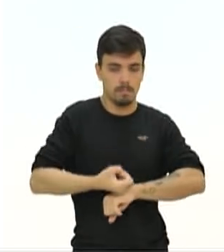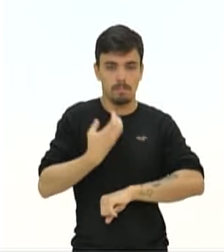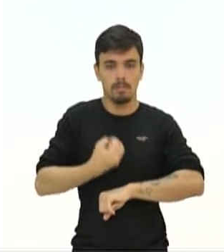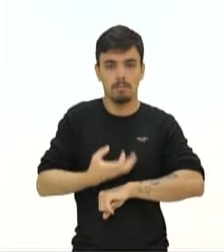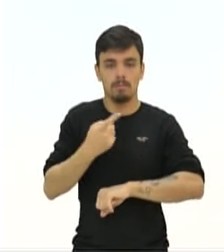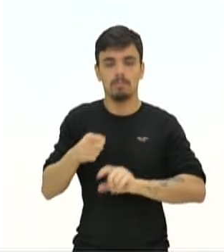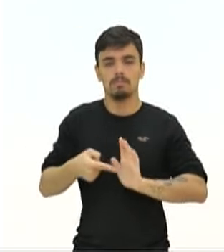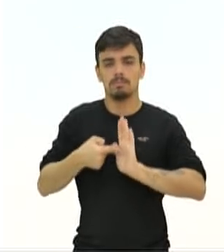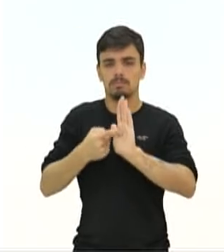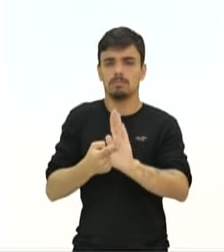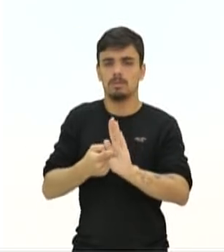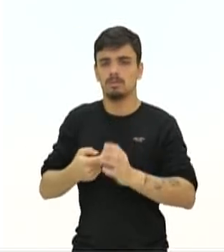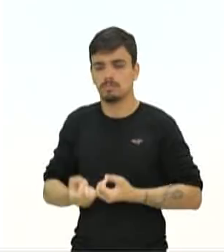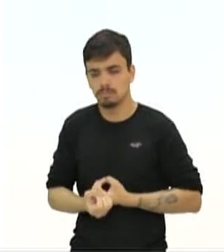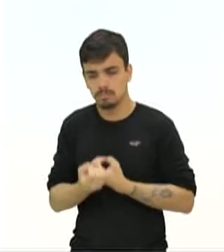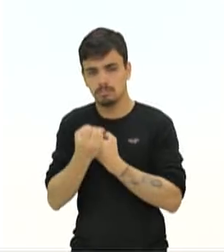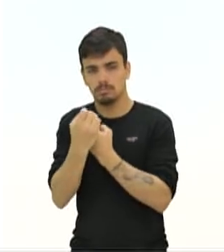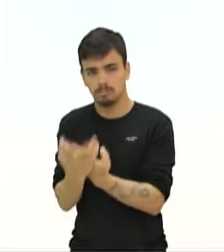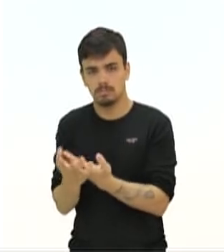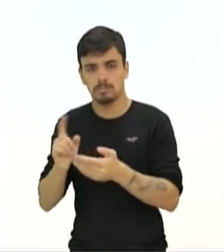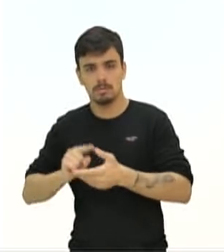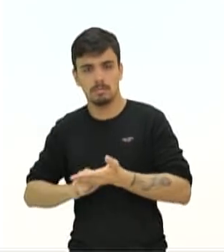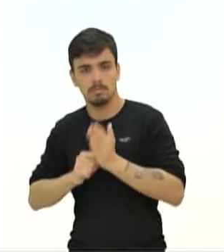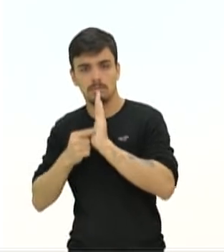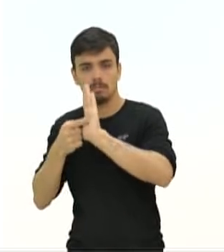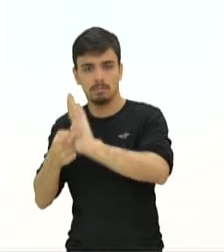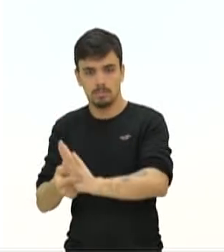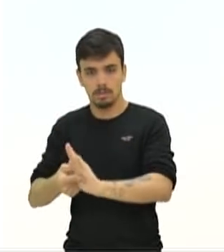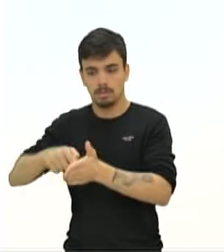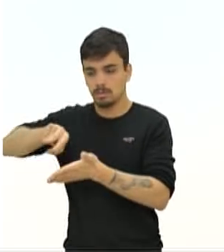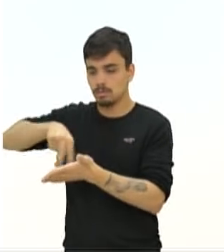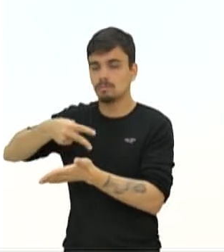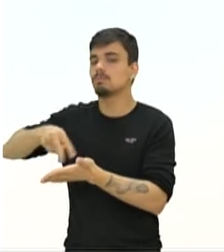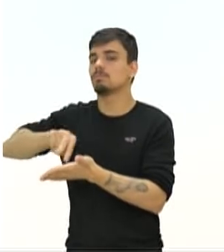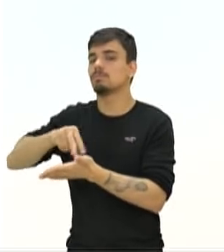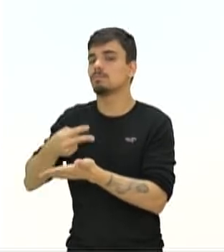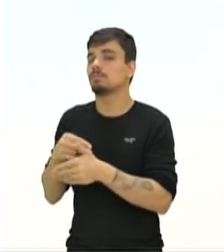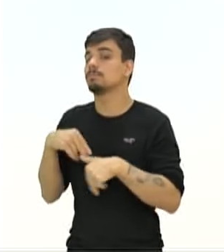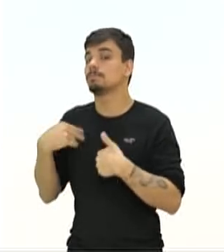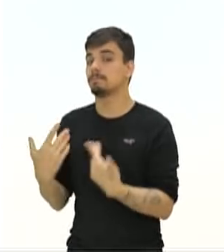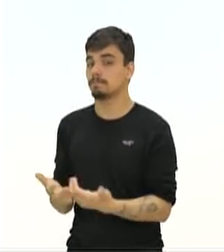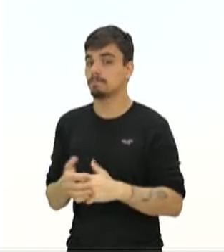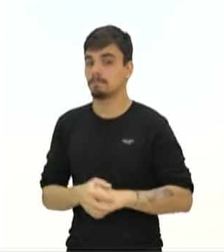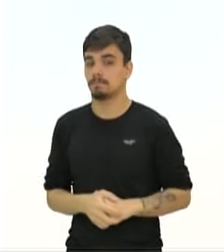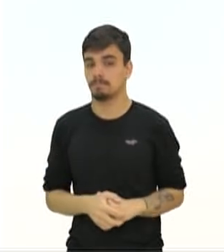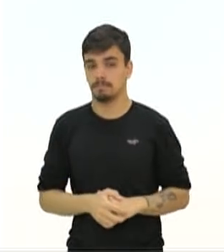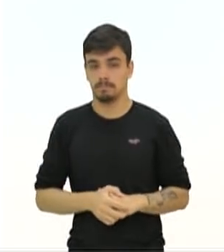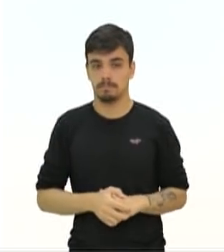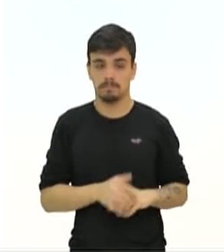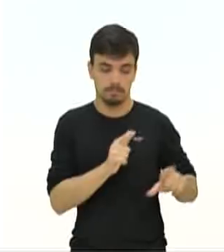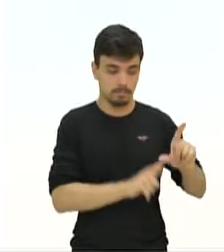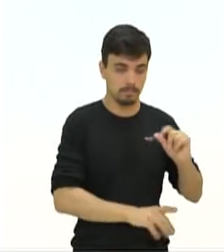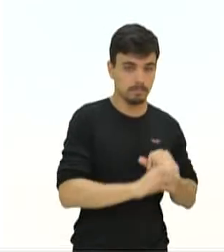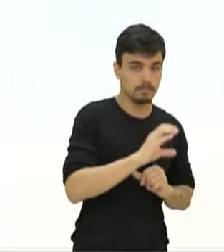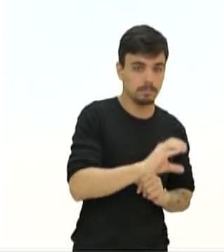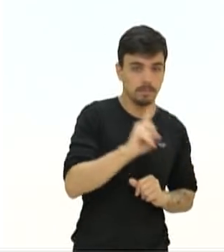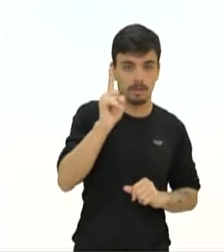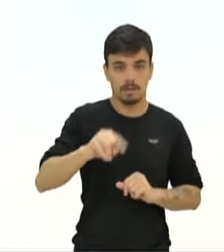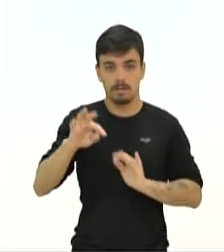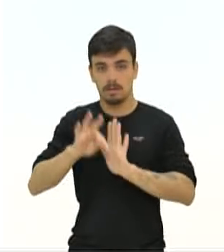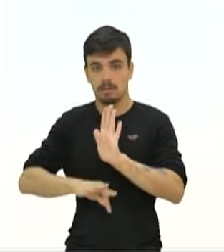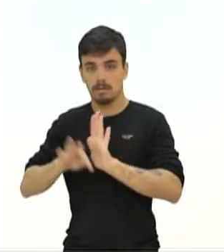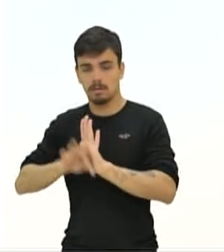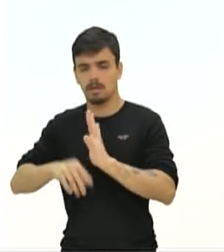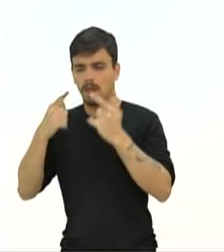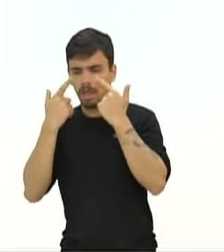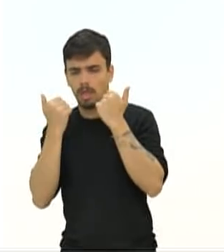são declamadas com apresentações bailadas. Será? Letra C. Textos